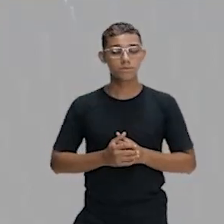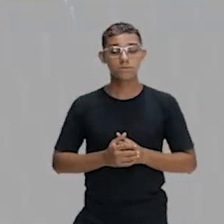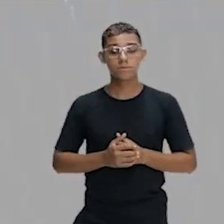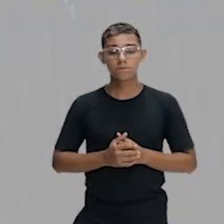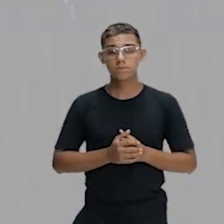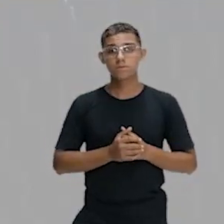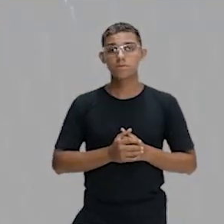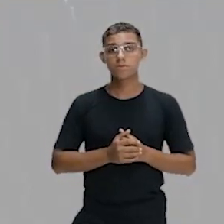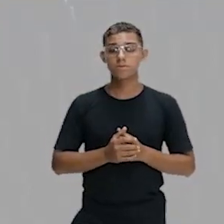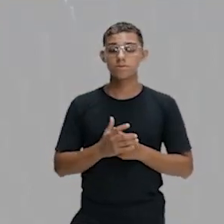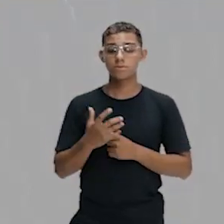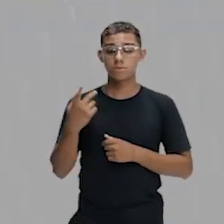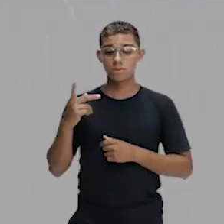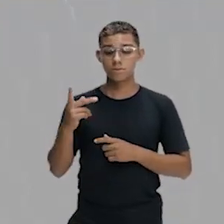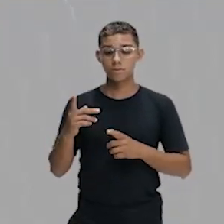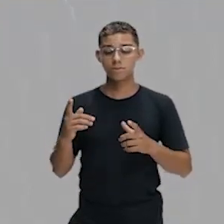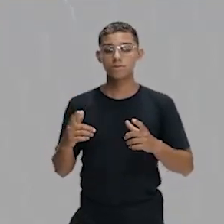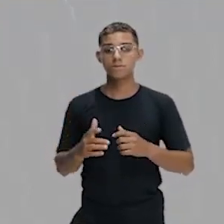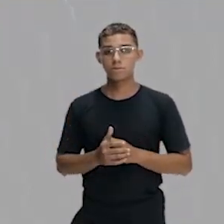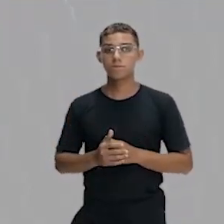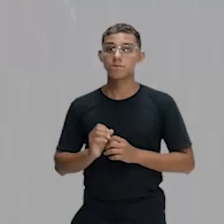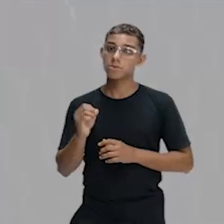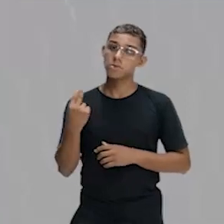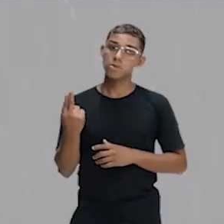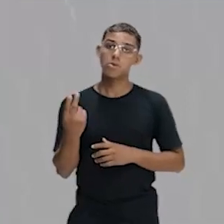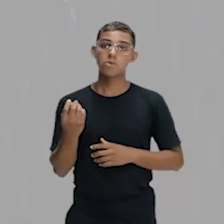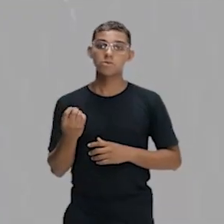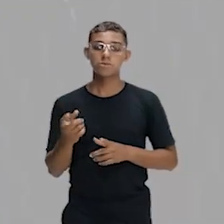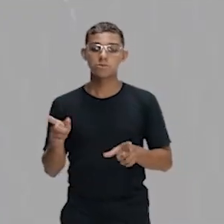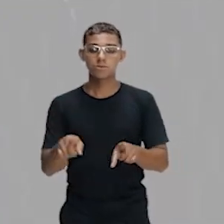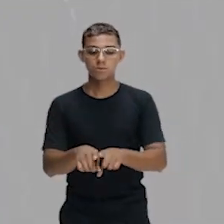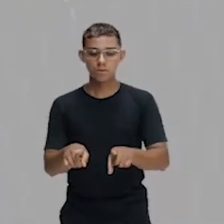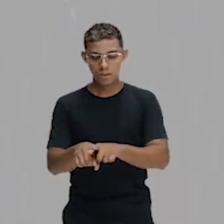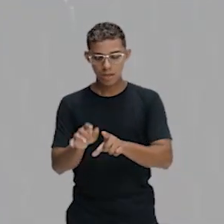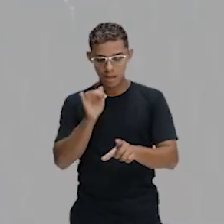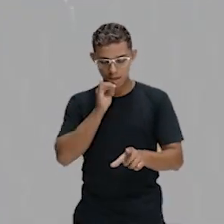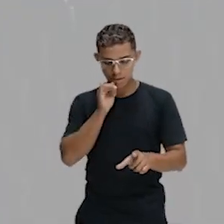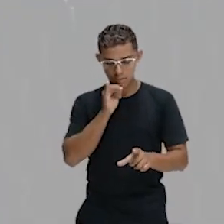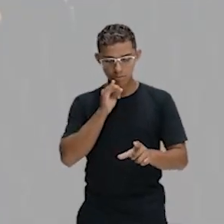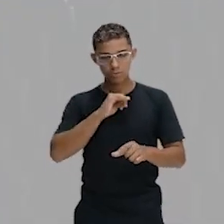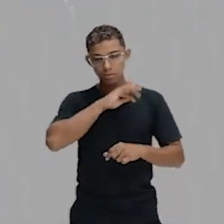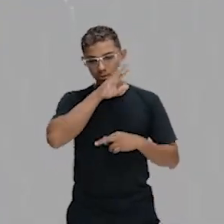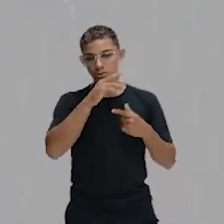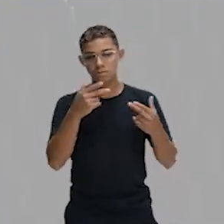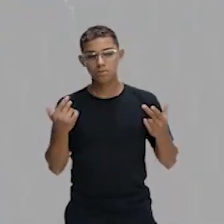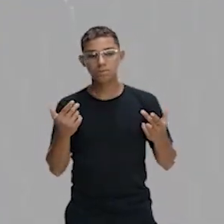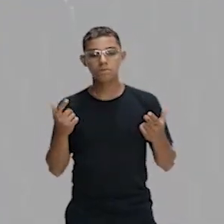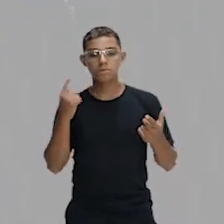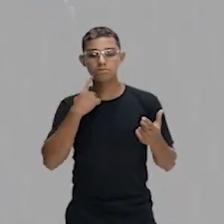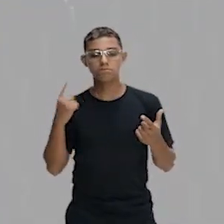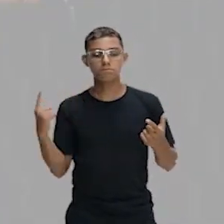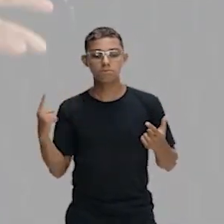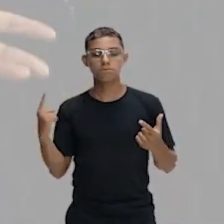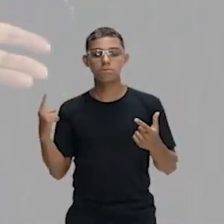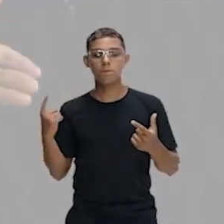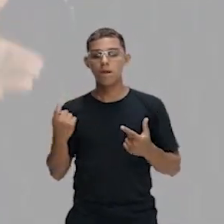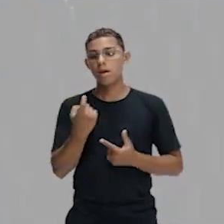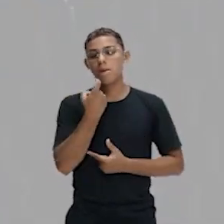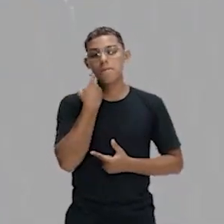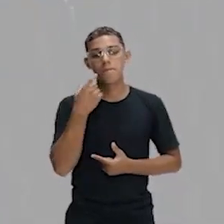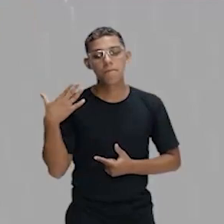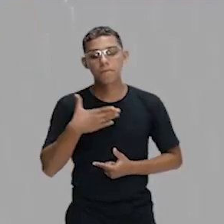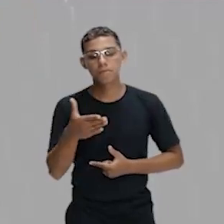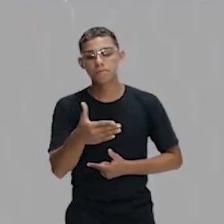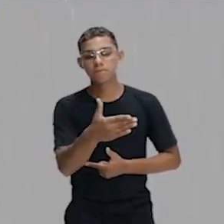vão colocar os seus ovos nesse ambiente. Ou nós temos exemplo de animais ducícolas, ou seja, peixes de água doce